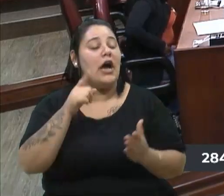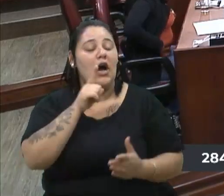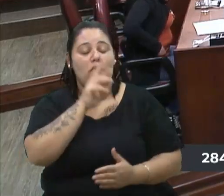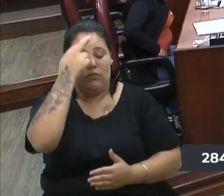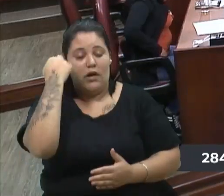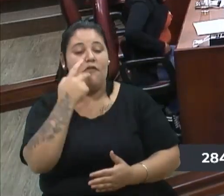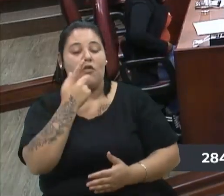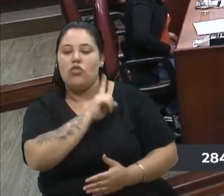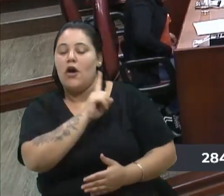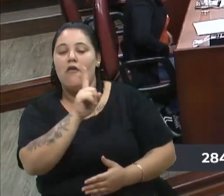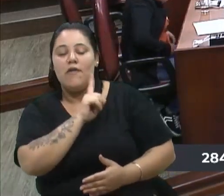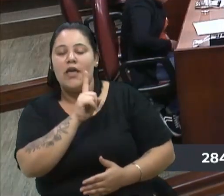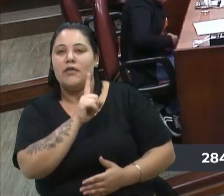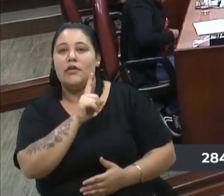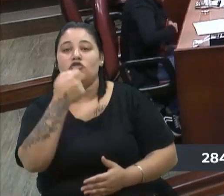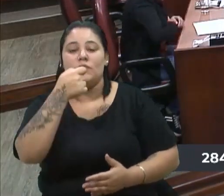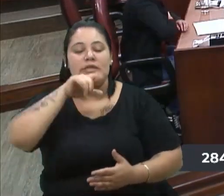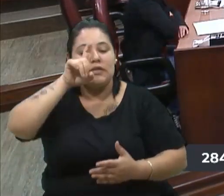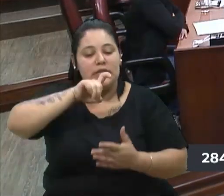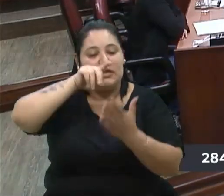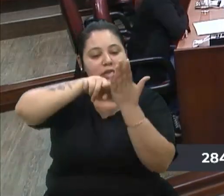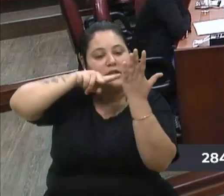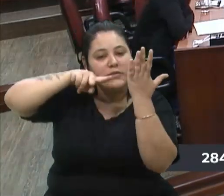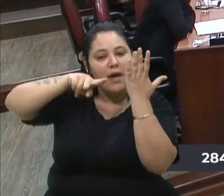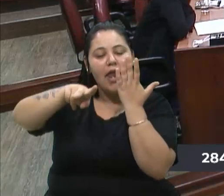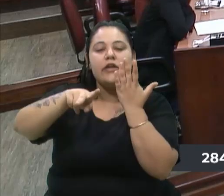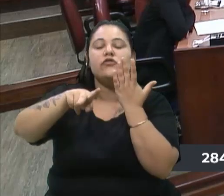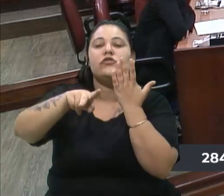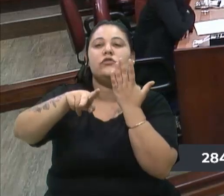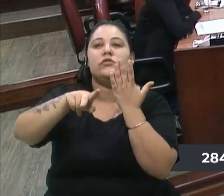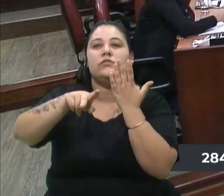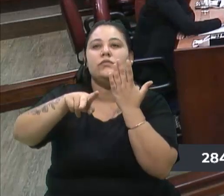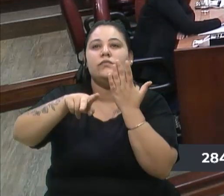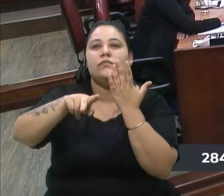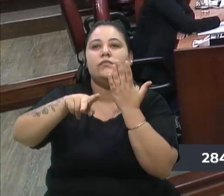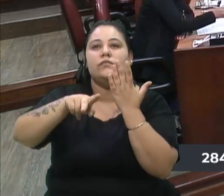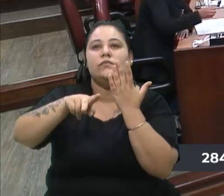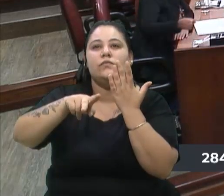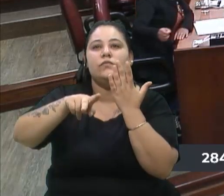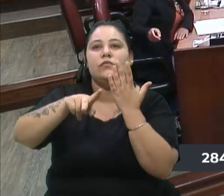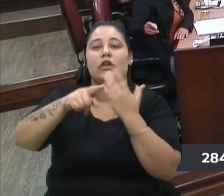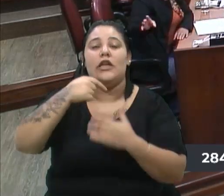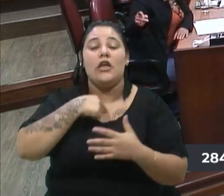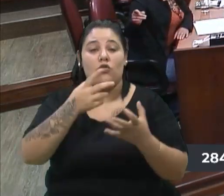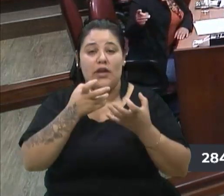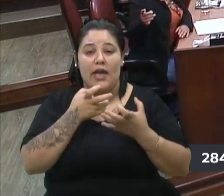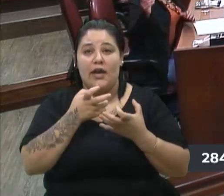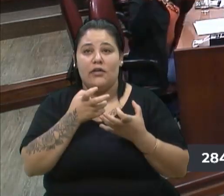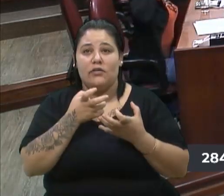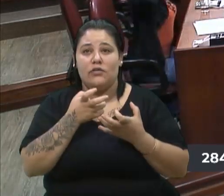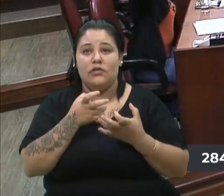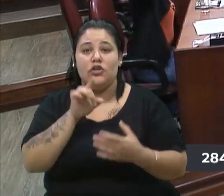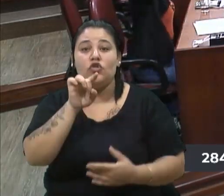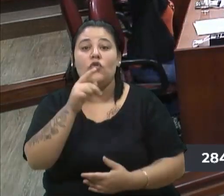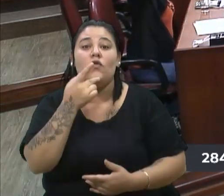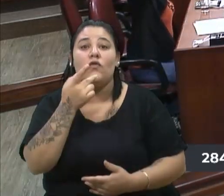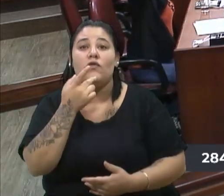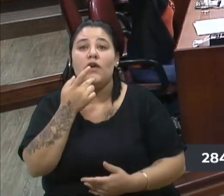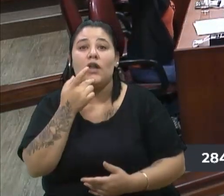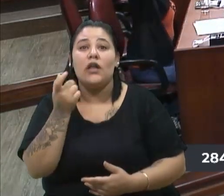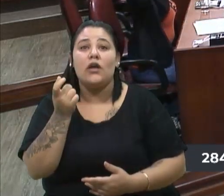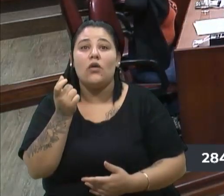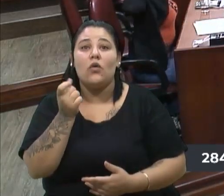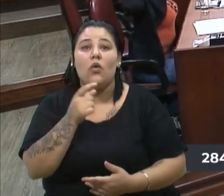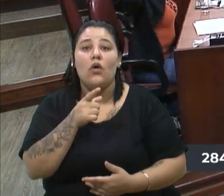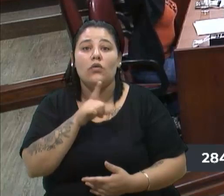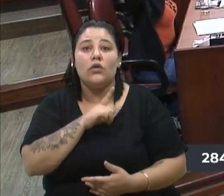tornar transparente aonde que parte. Pela ordem, senhor presidente. Eu quero que a senhora agora diga onde eu falei que tem furto e